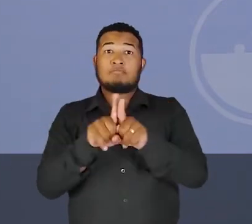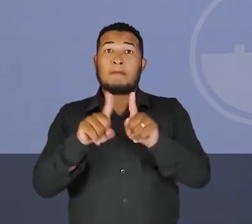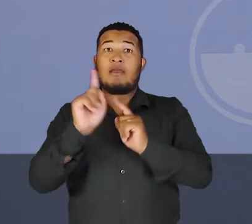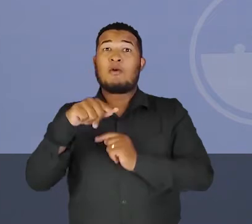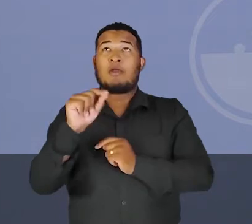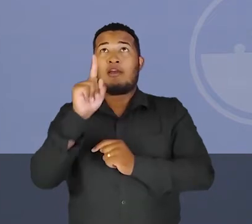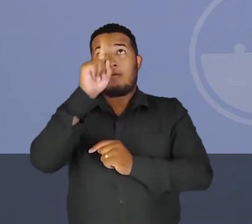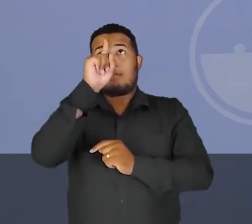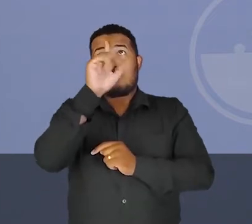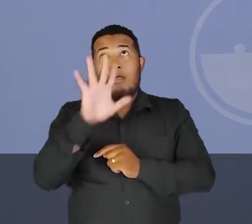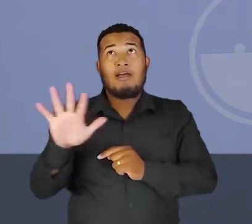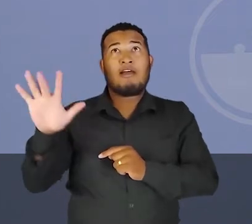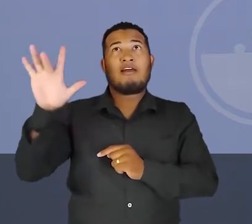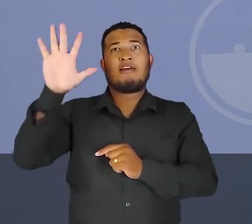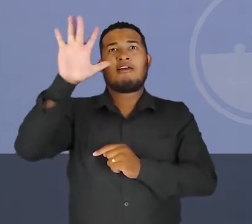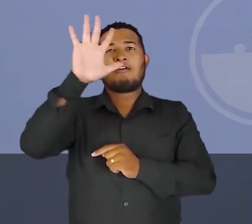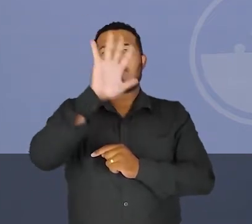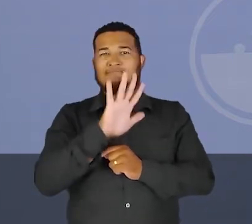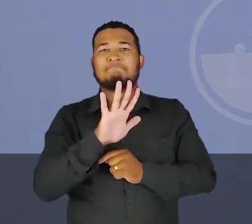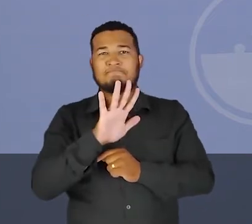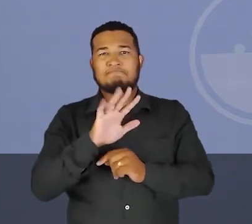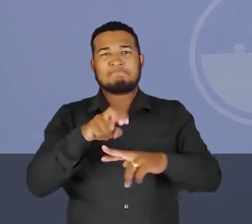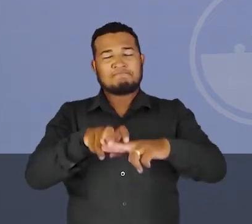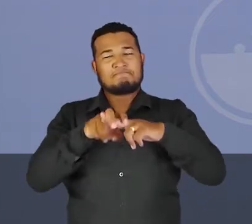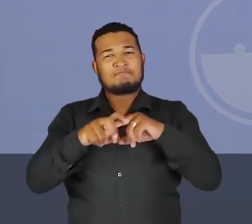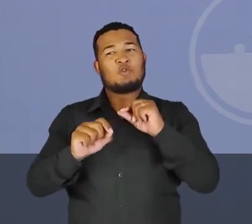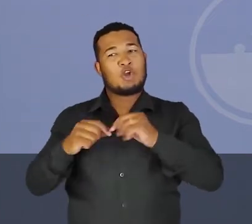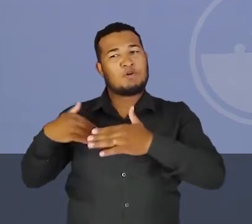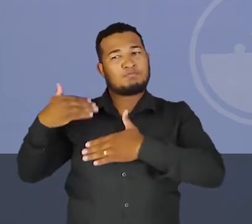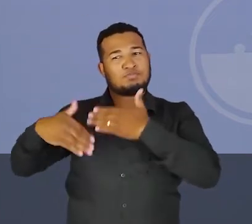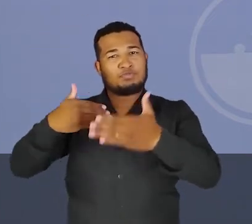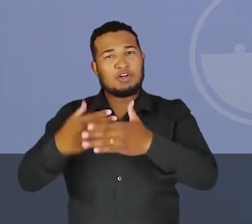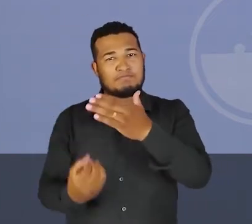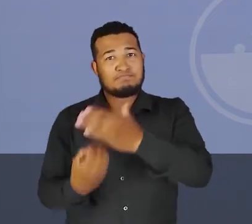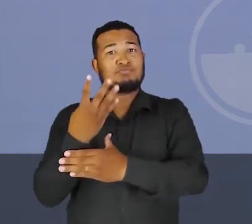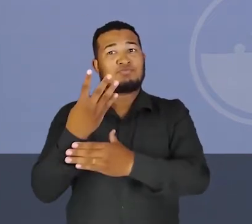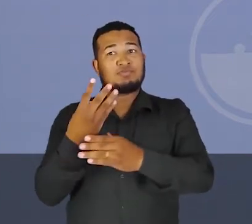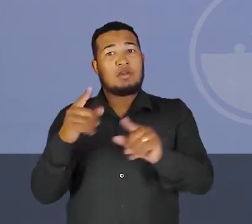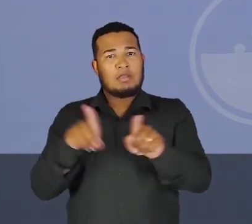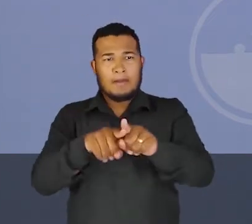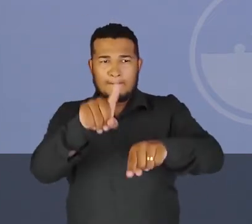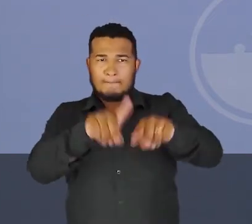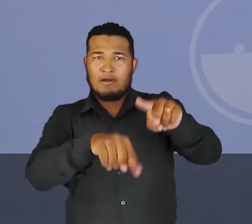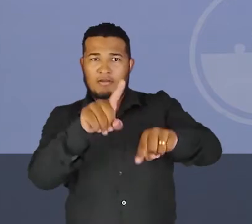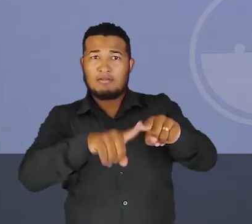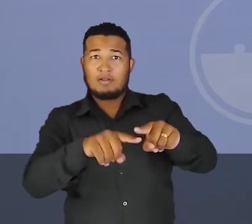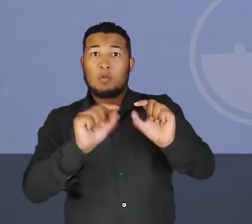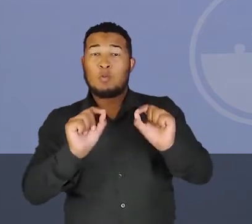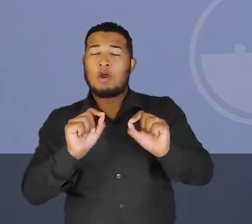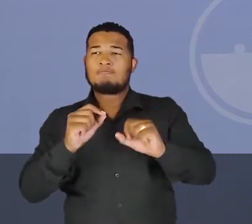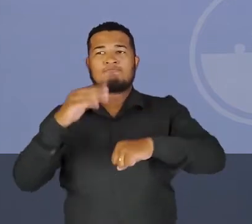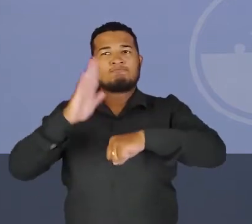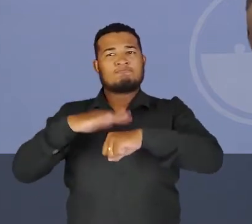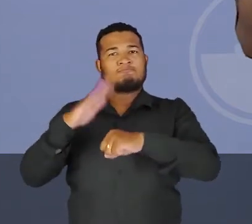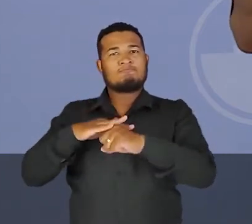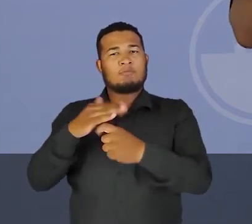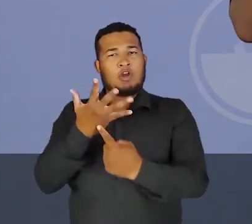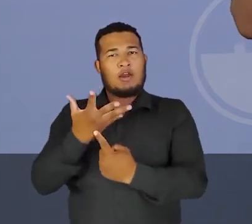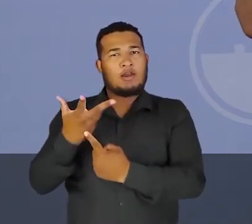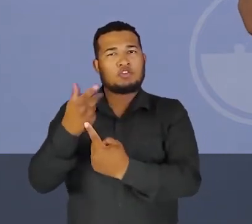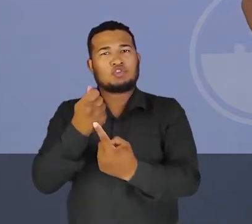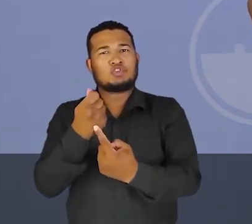ideia, também é conceito. A partir desse processo, a partir dessa materialidade, os artistas, os